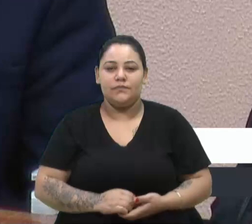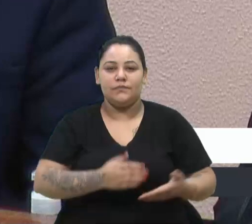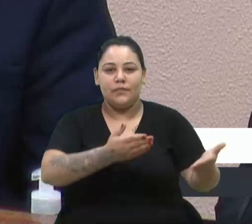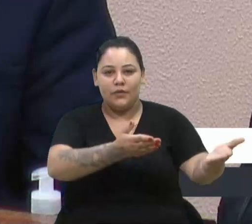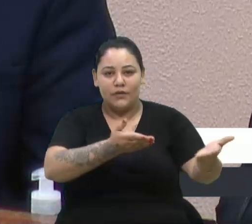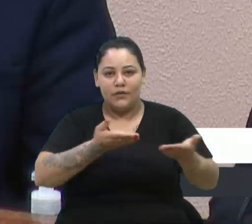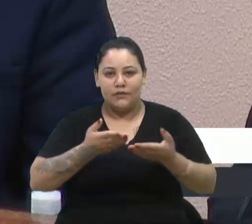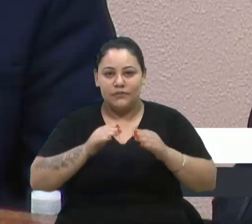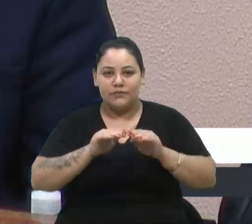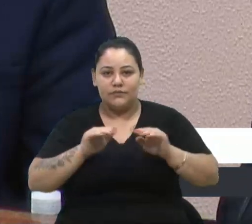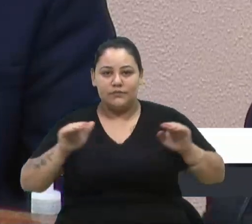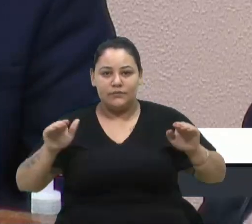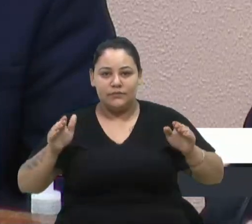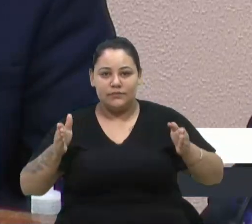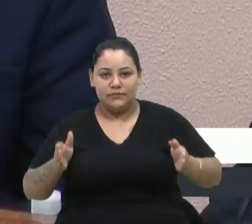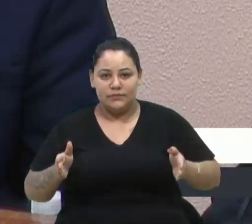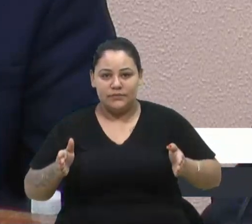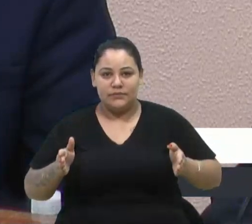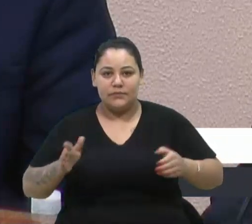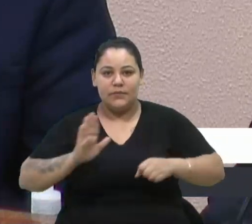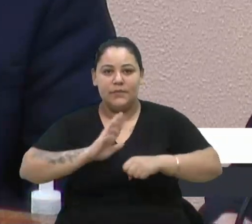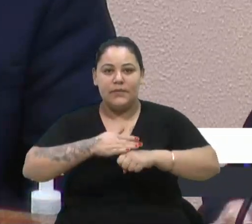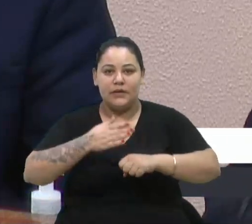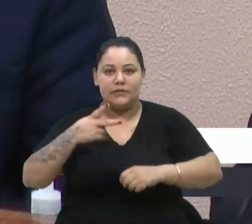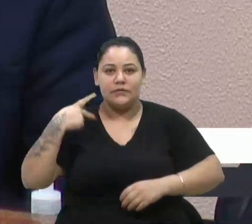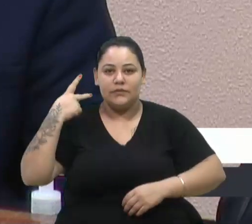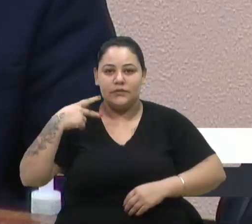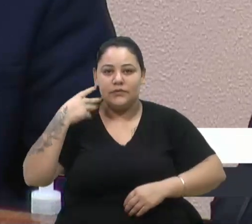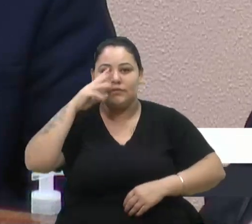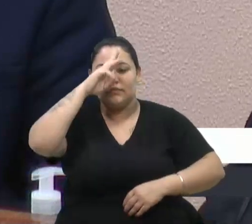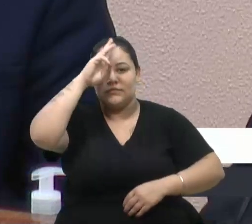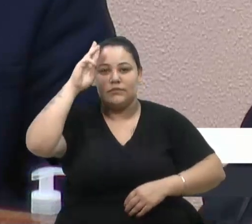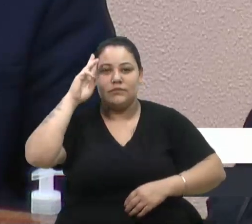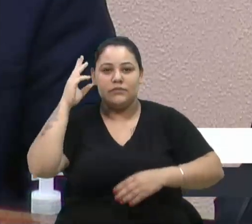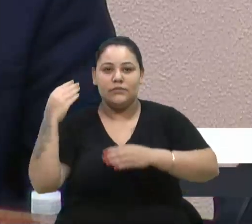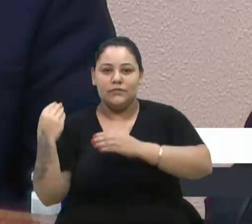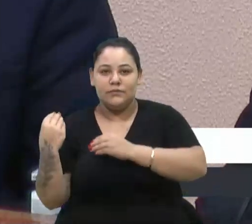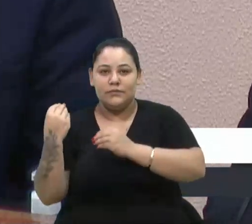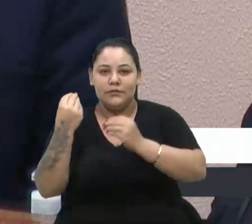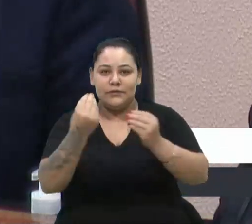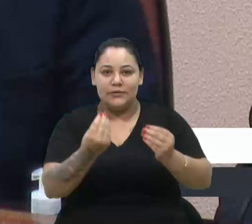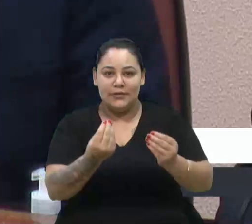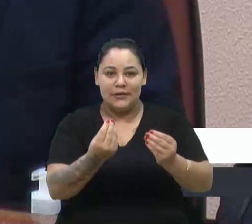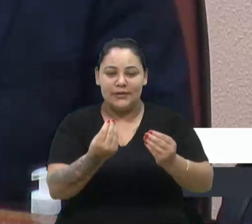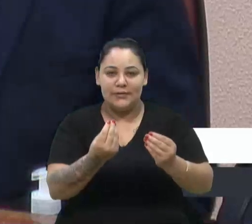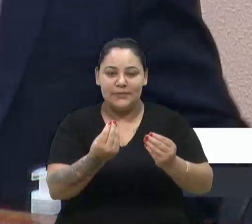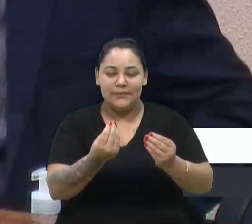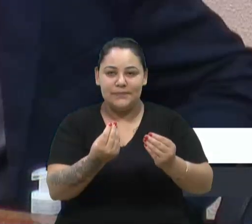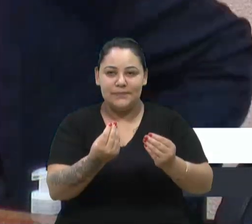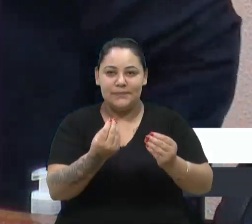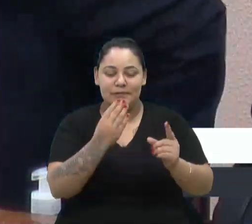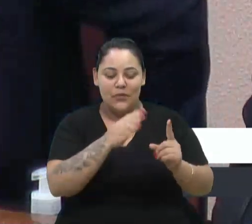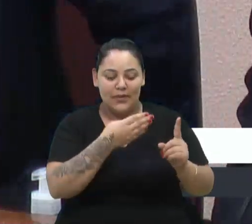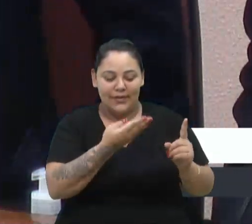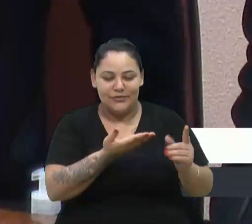os componentes da mesa mais o vereador velocino ex para que façamos a entrega